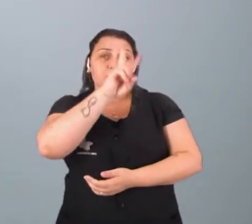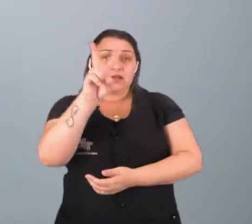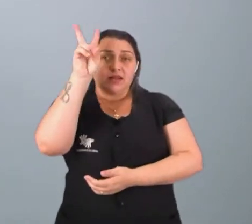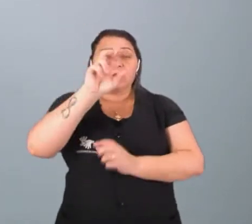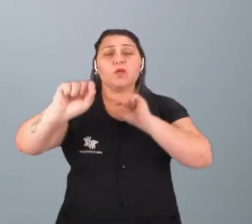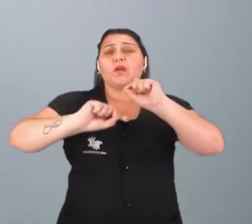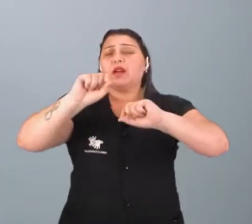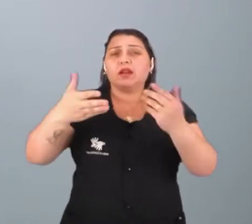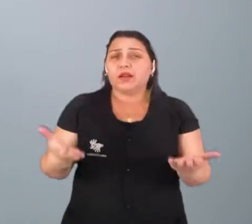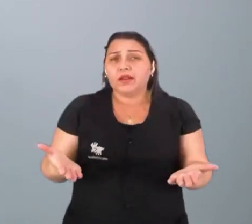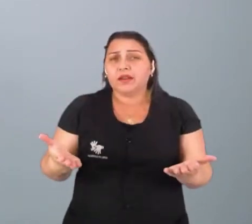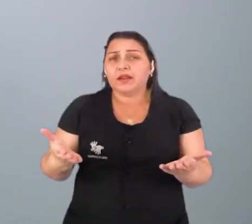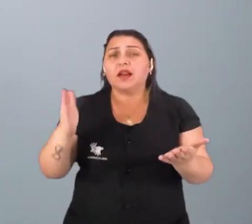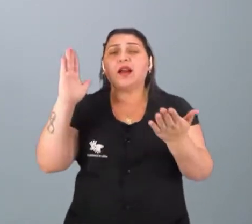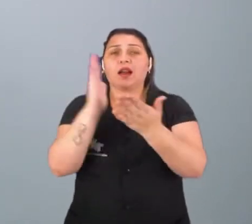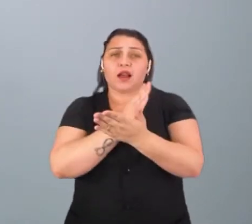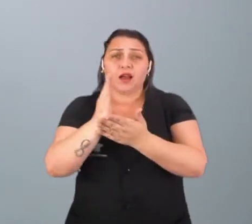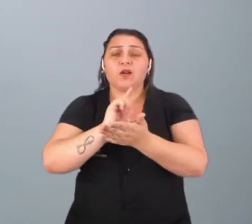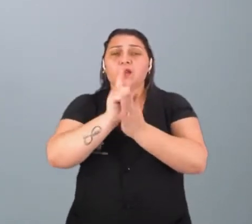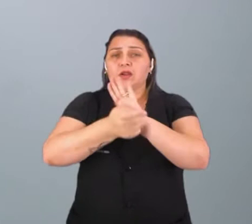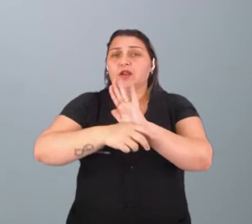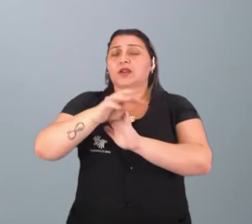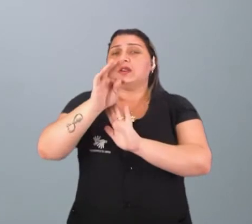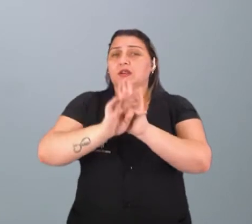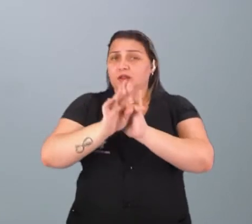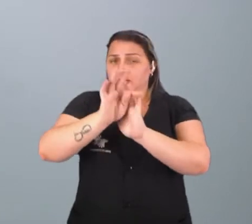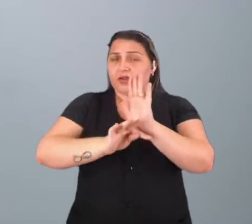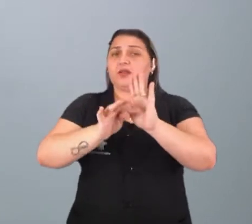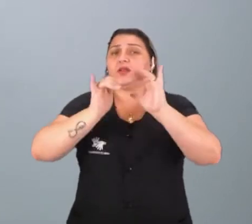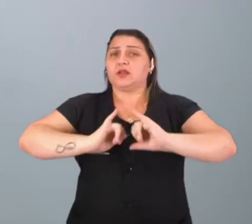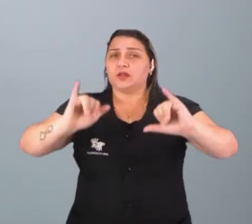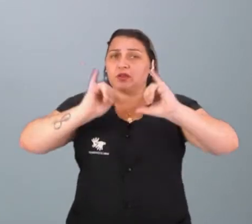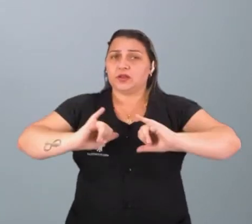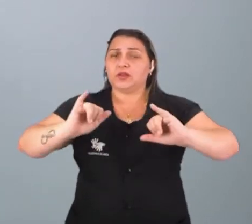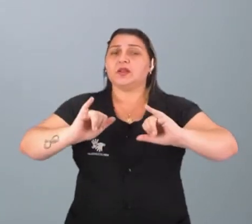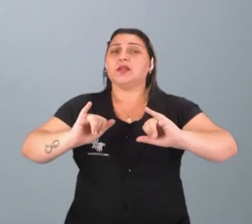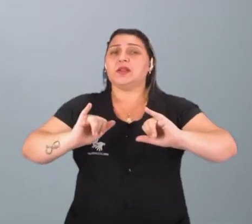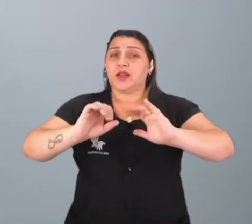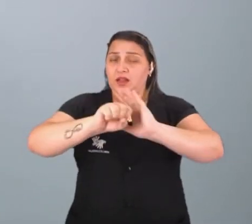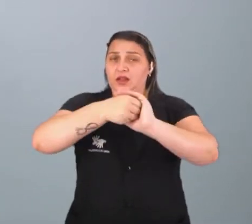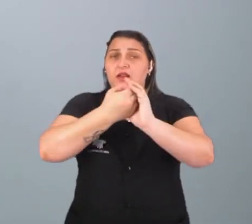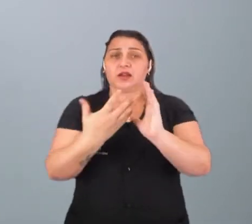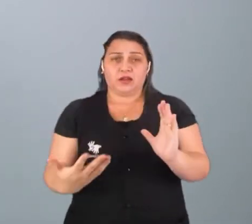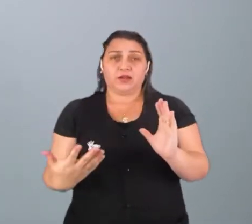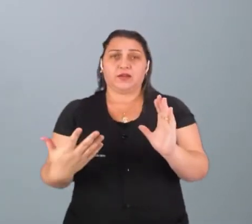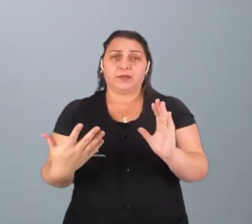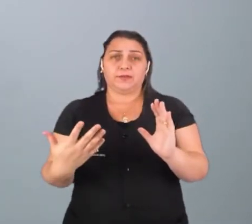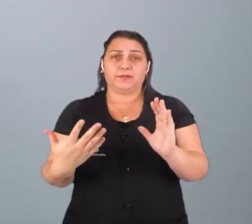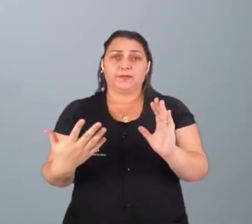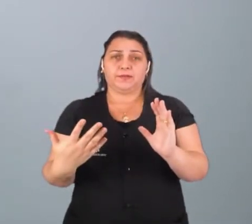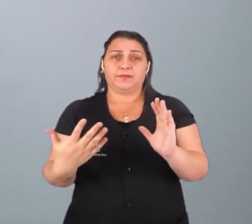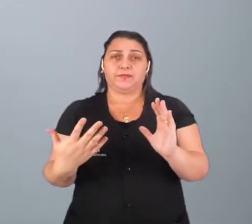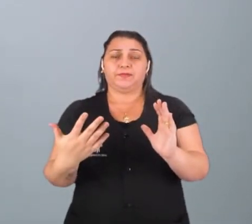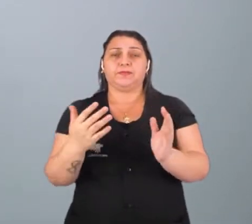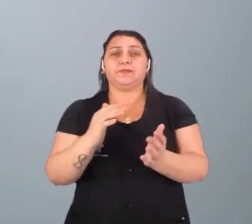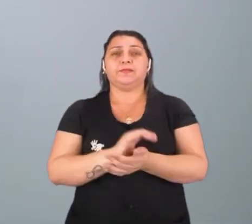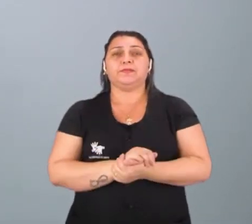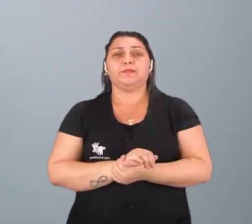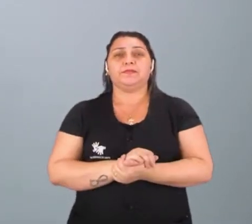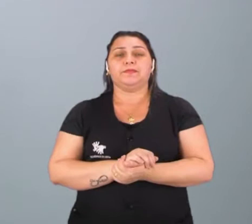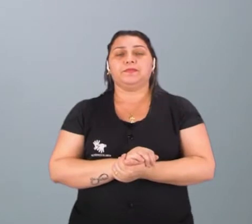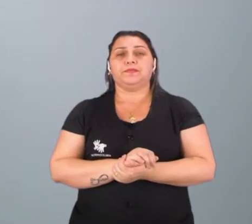lembre de que algum gênero jornalísticos eles são caracterizados Por